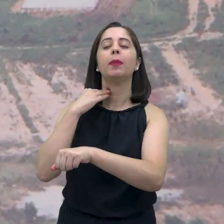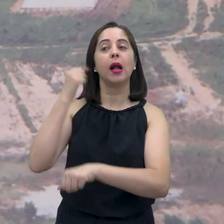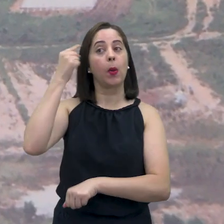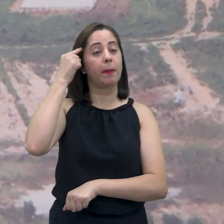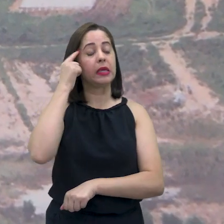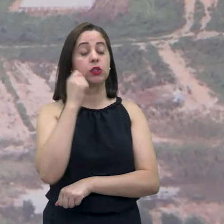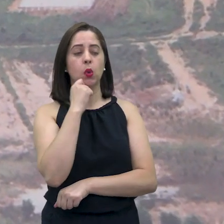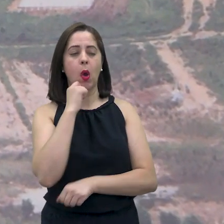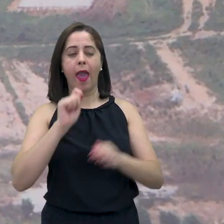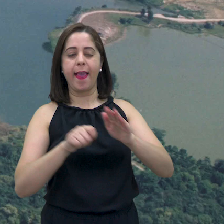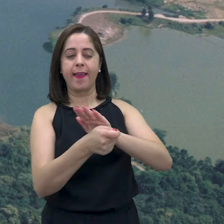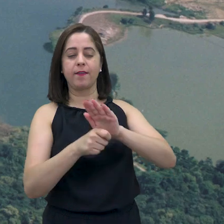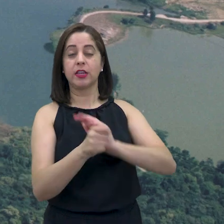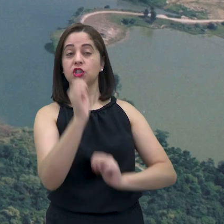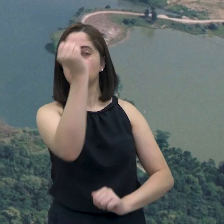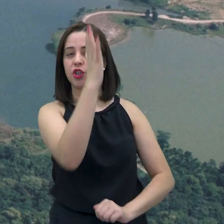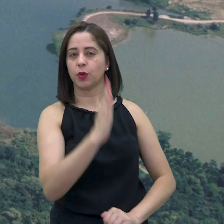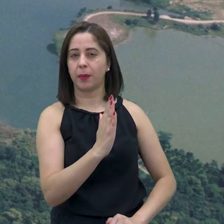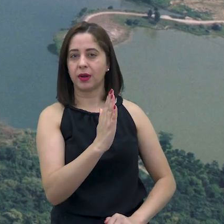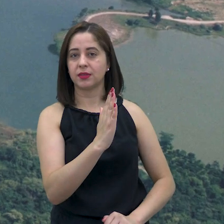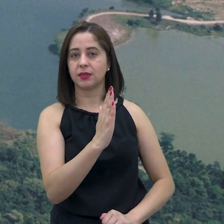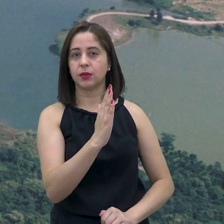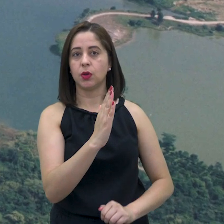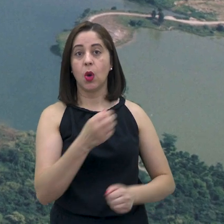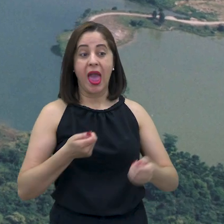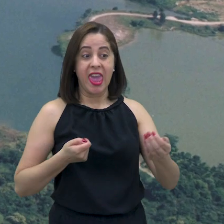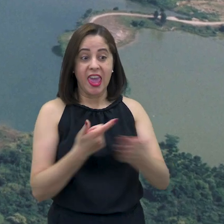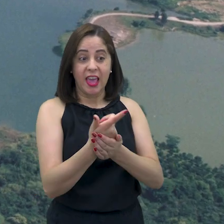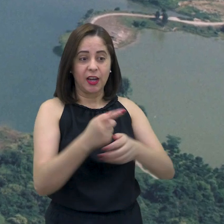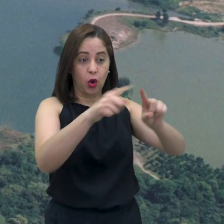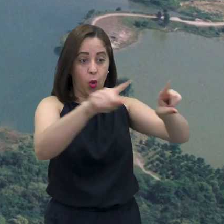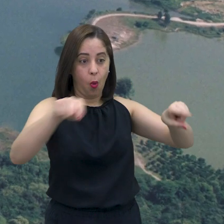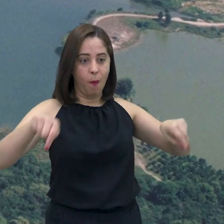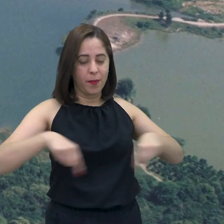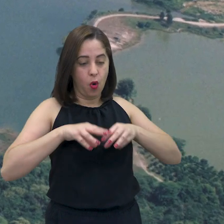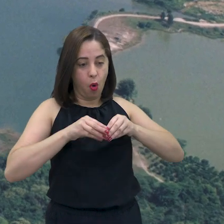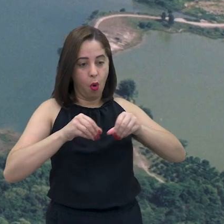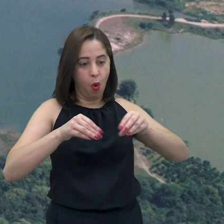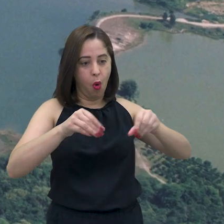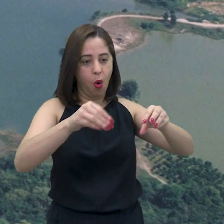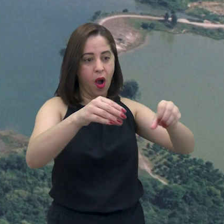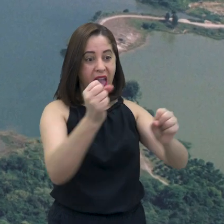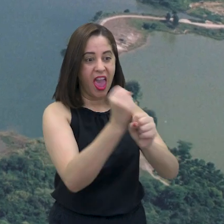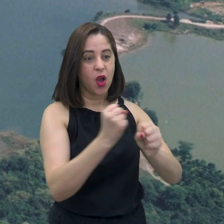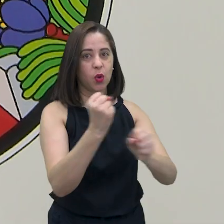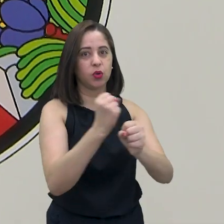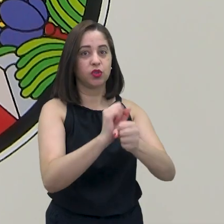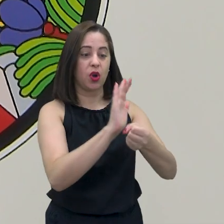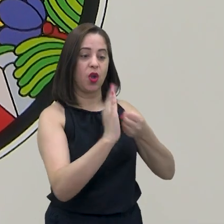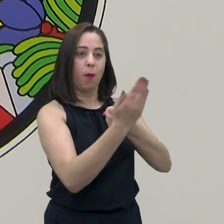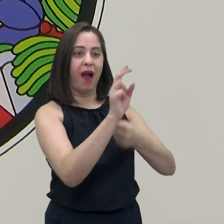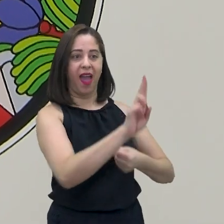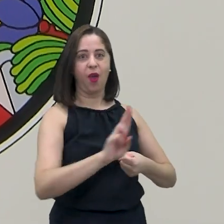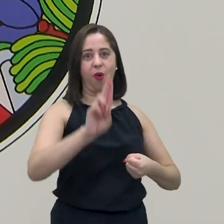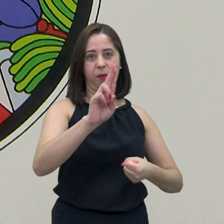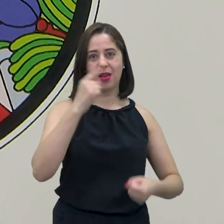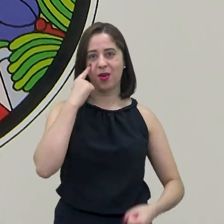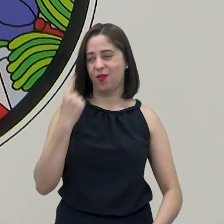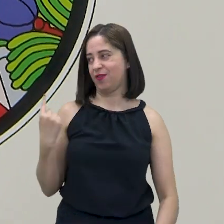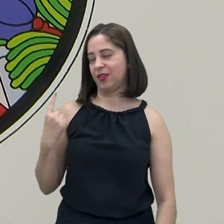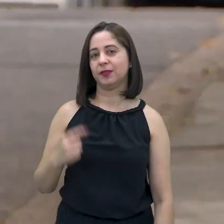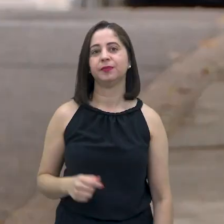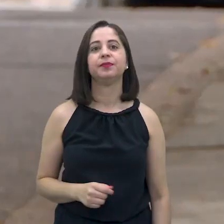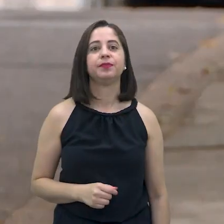um legado Imobiliário foi assim que o grande terreno que iria virar no futuro o bairro Urbanova chamou a atenção do